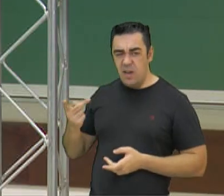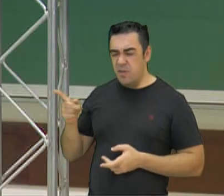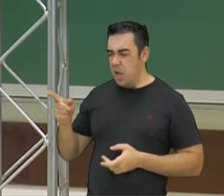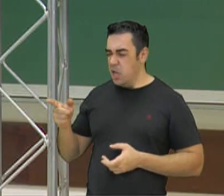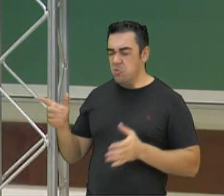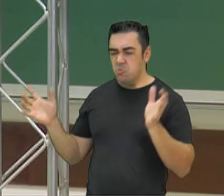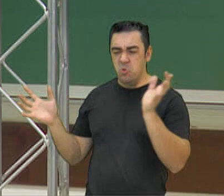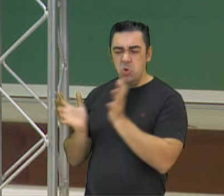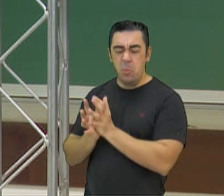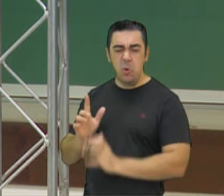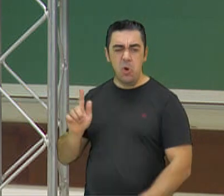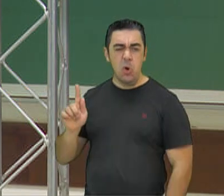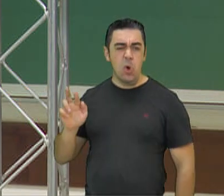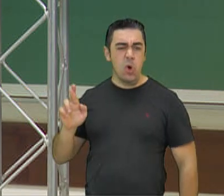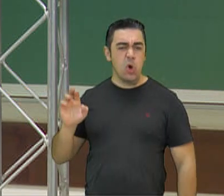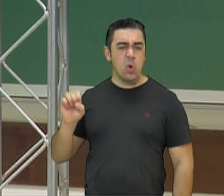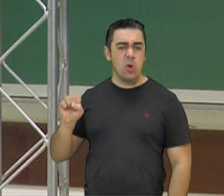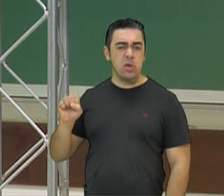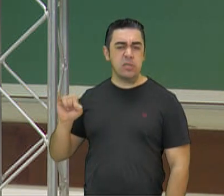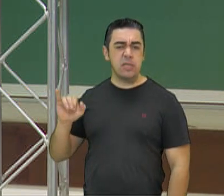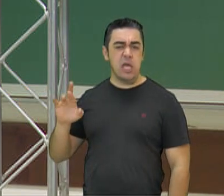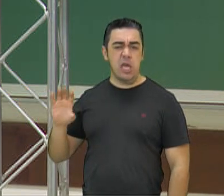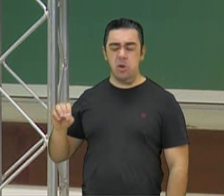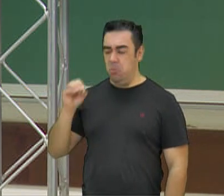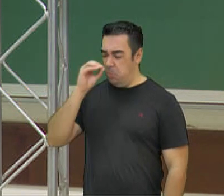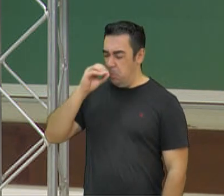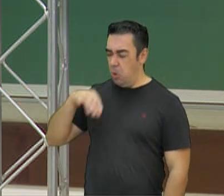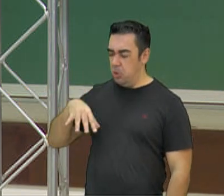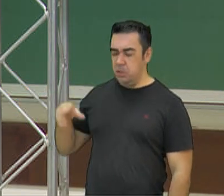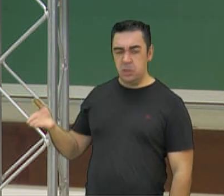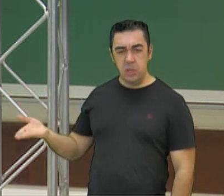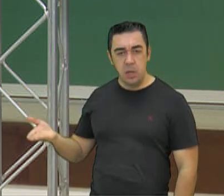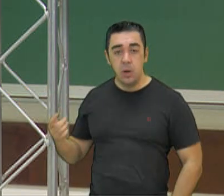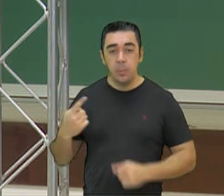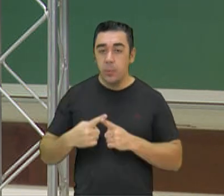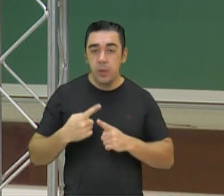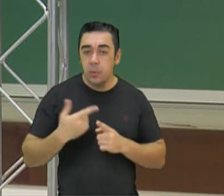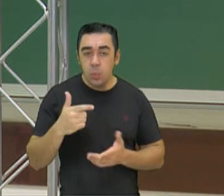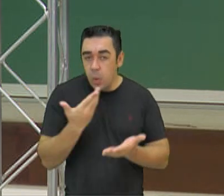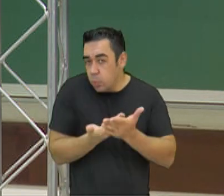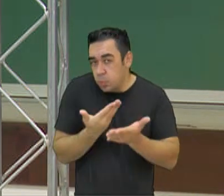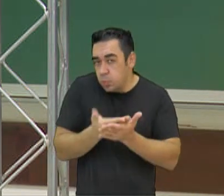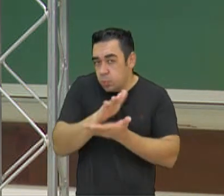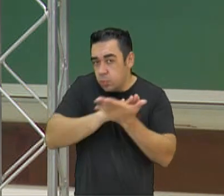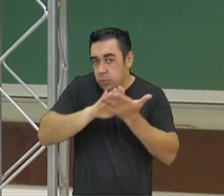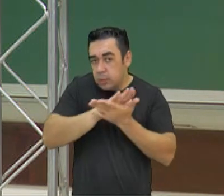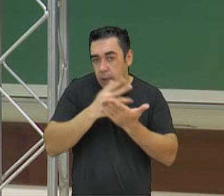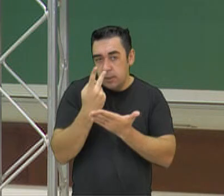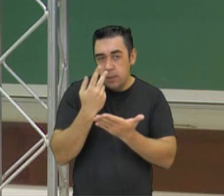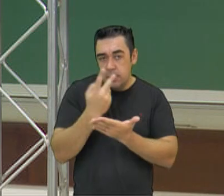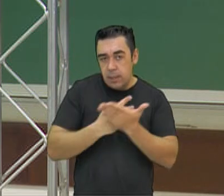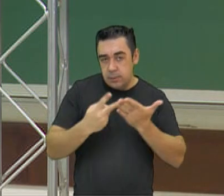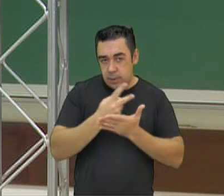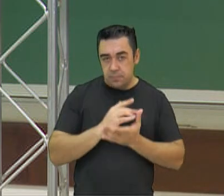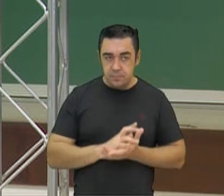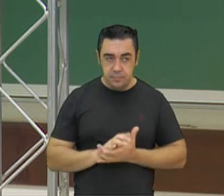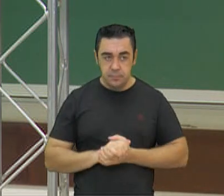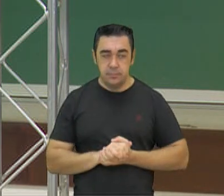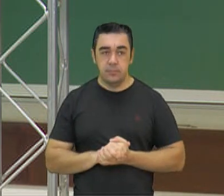paleocristã, as primeiras representações, elas são muito grosseiras, porque eles não têm o estudo do desenho. Era mais